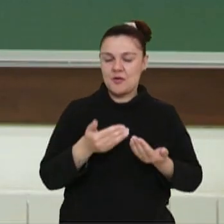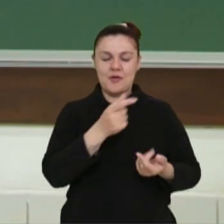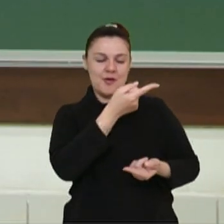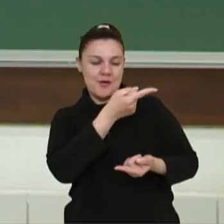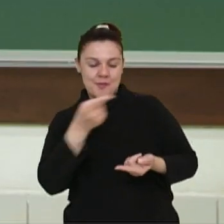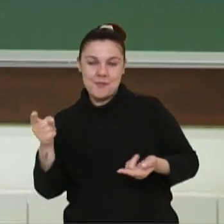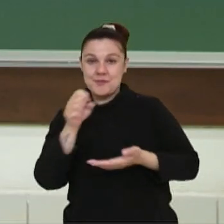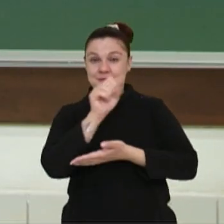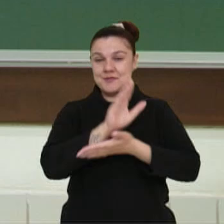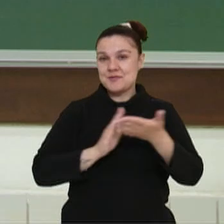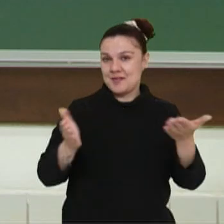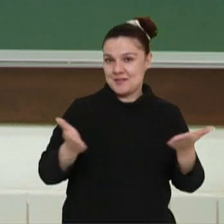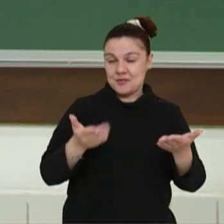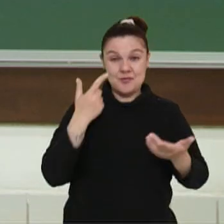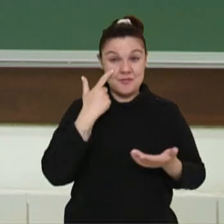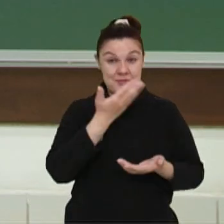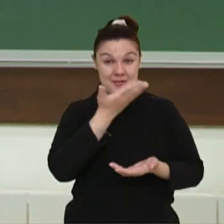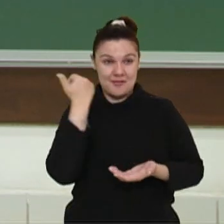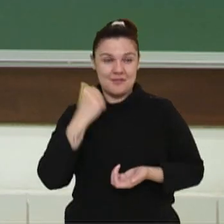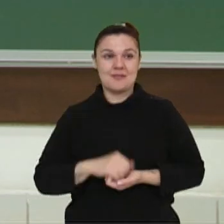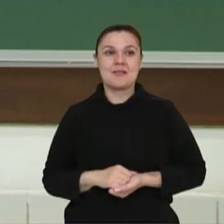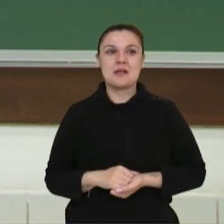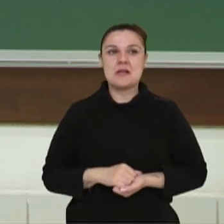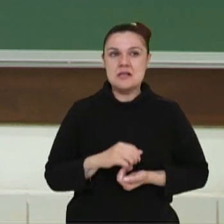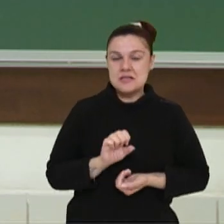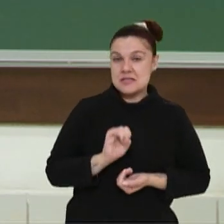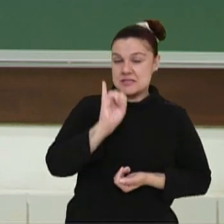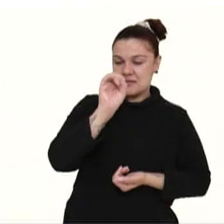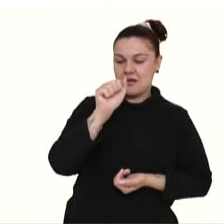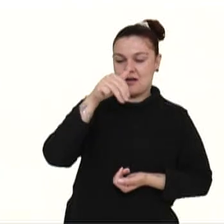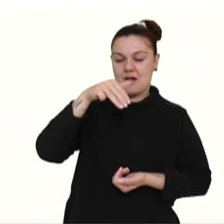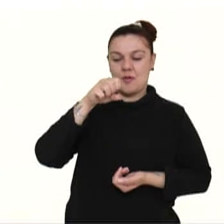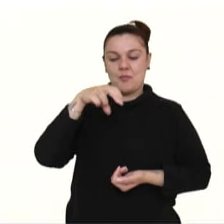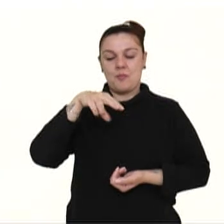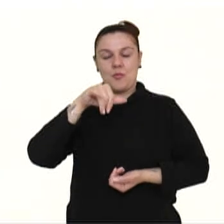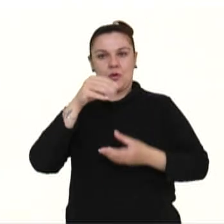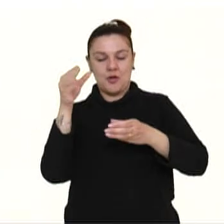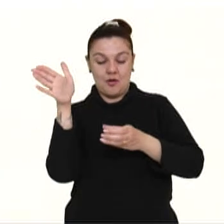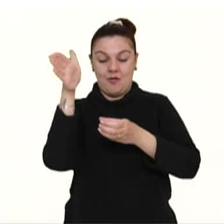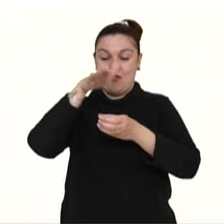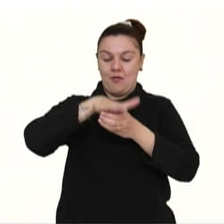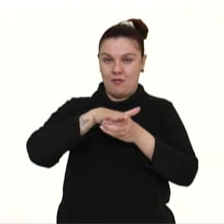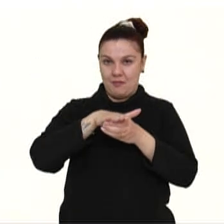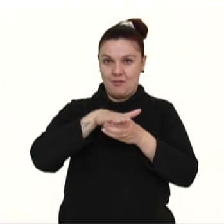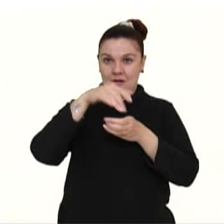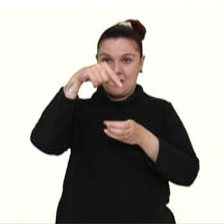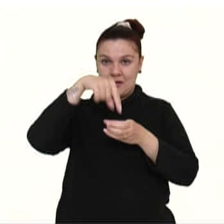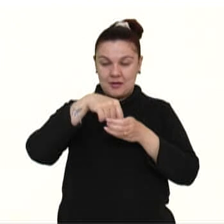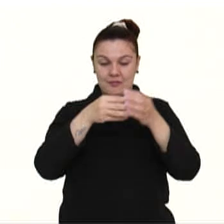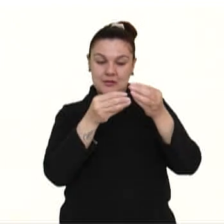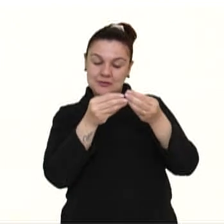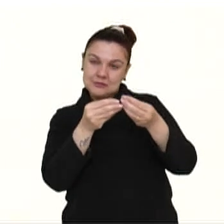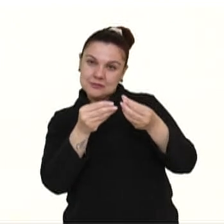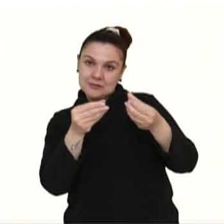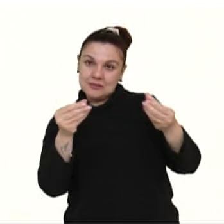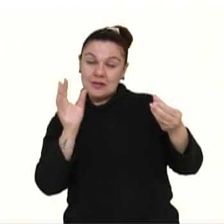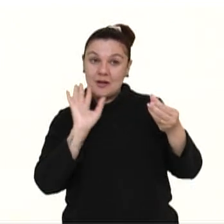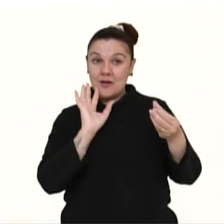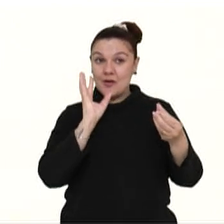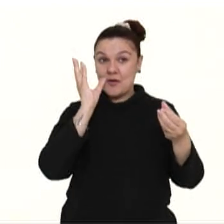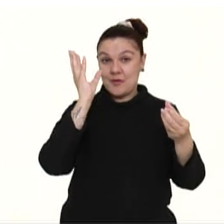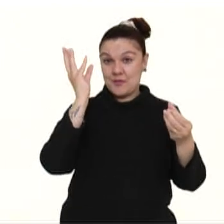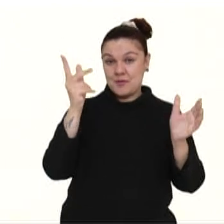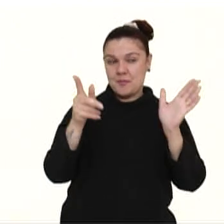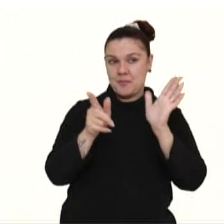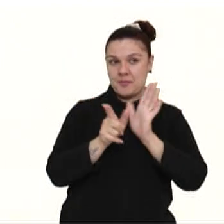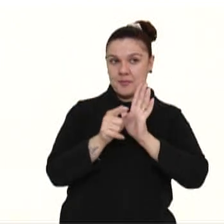última atividade da aula de hoje, vamos lá? Se a amônia for colocada num recipiente fechado, sua decomposição ocorrerá de acordo